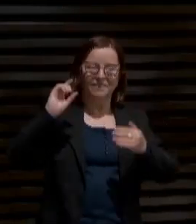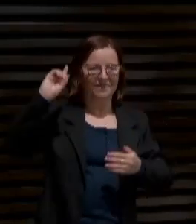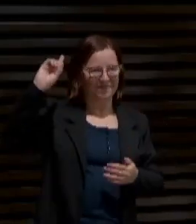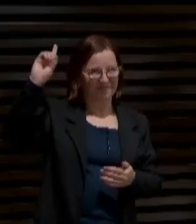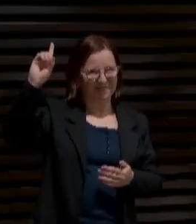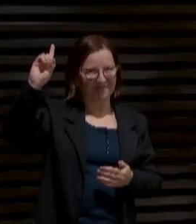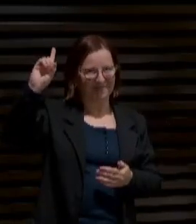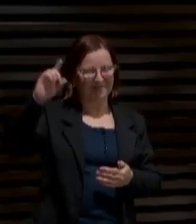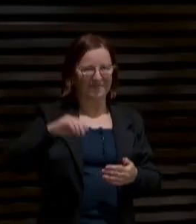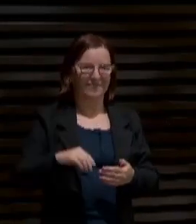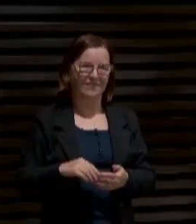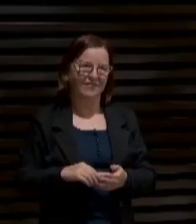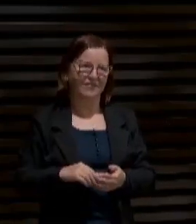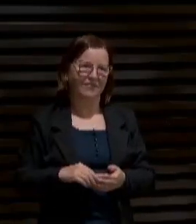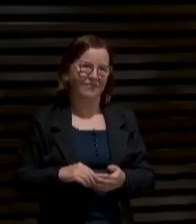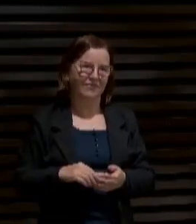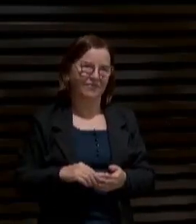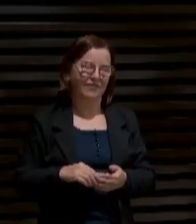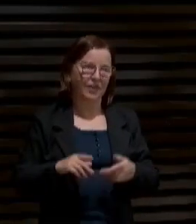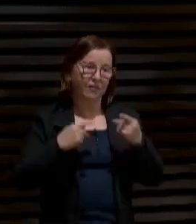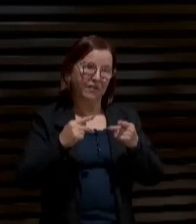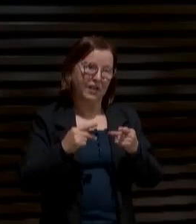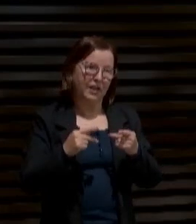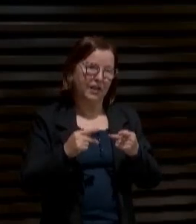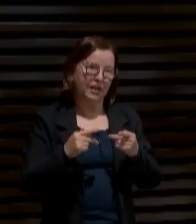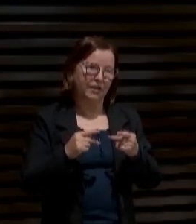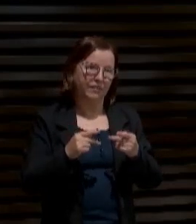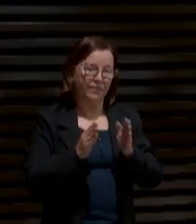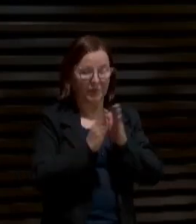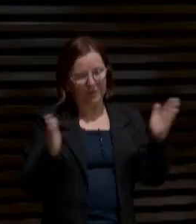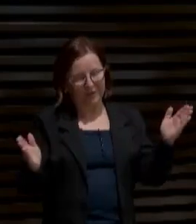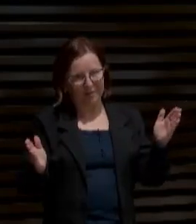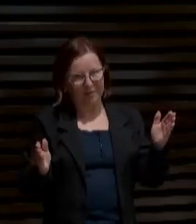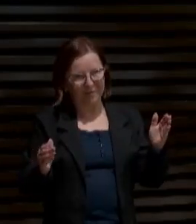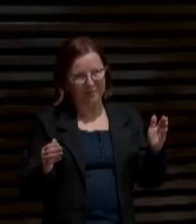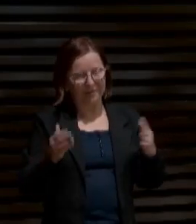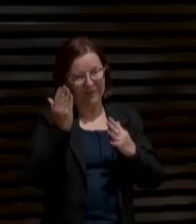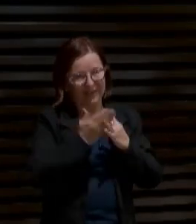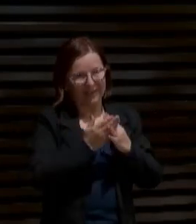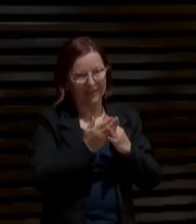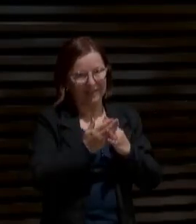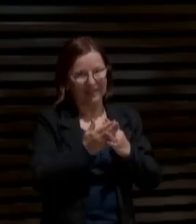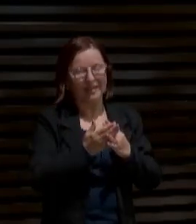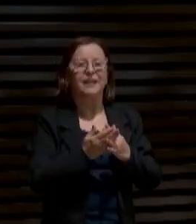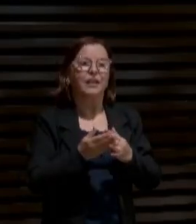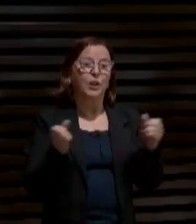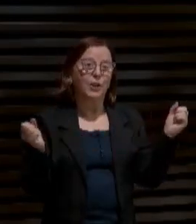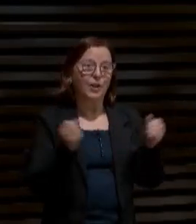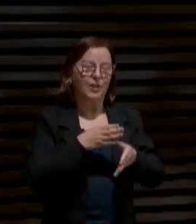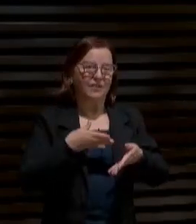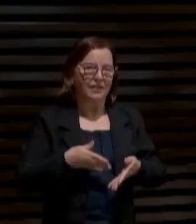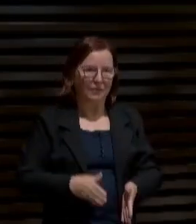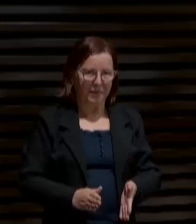diz respeito ao tempo entre o Novo Nascimento EA morte ou a volta de Jesus